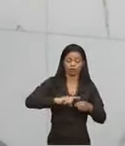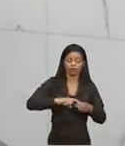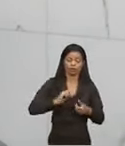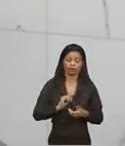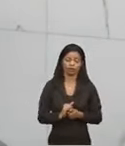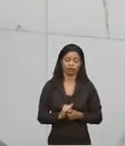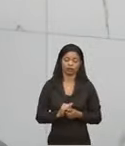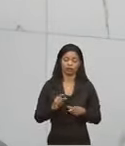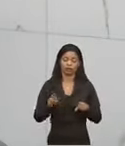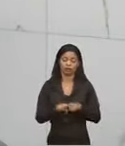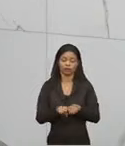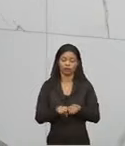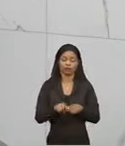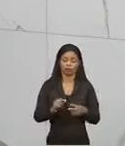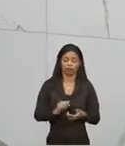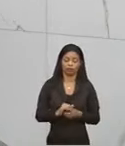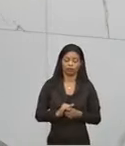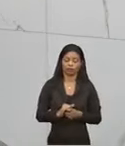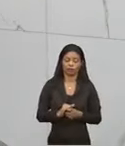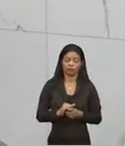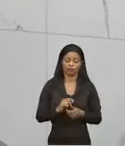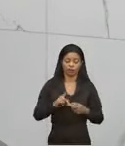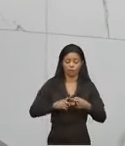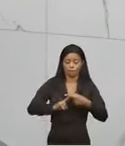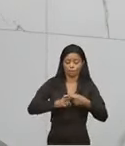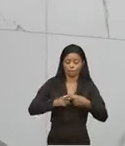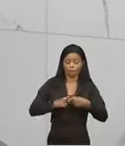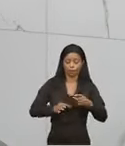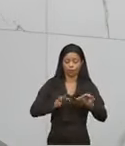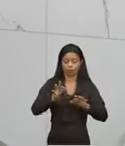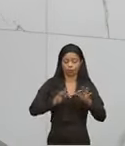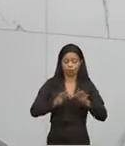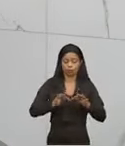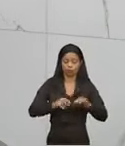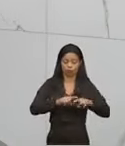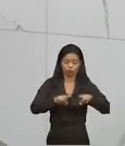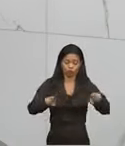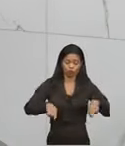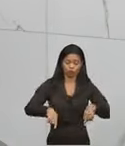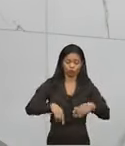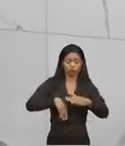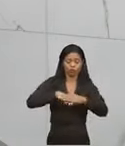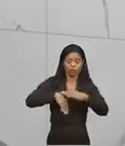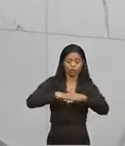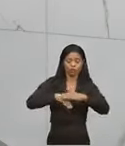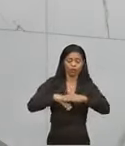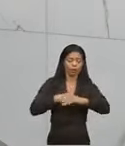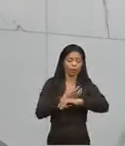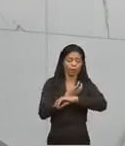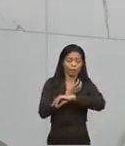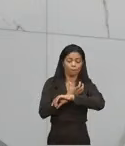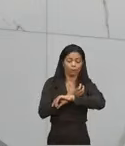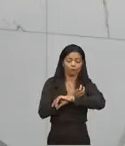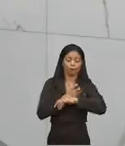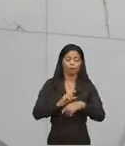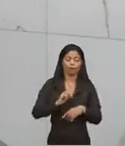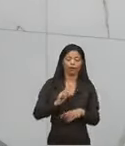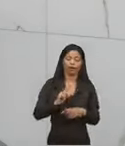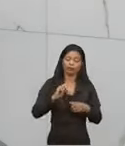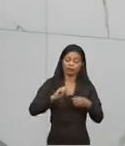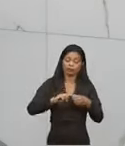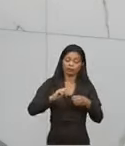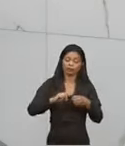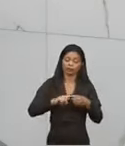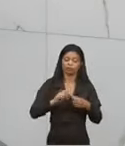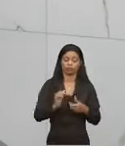dos campos e das praças nessa cidade. E temos hoje aí mais de 50 campos sendo